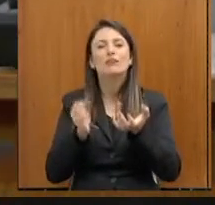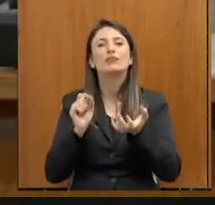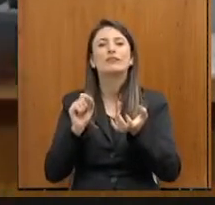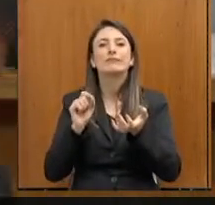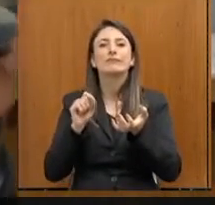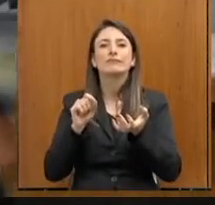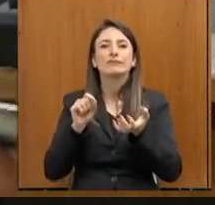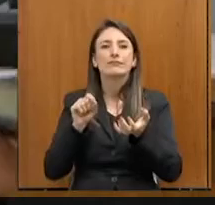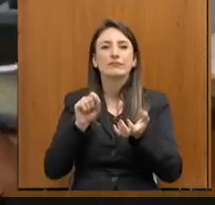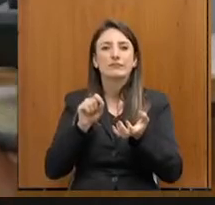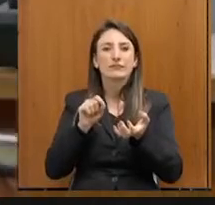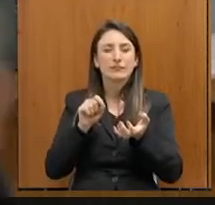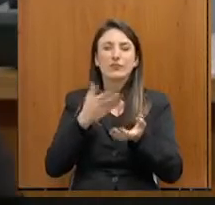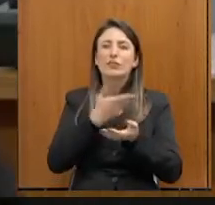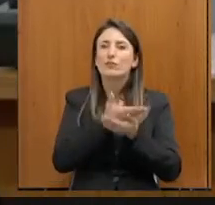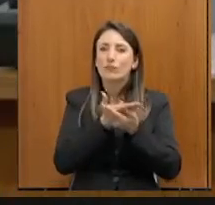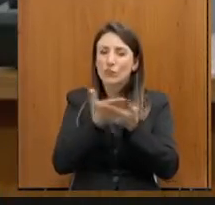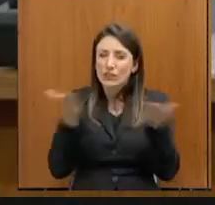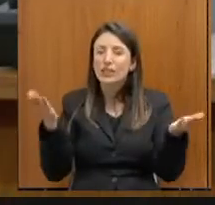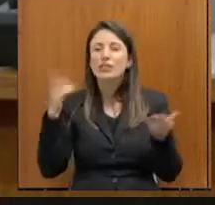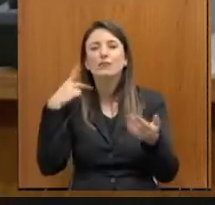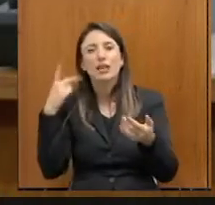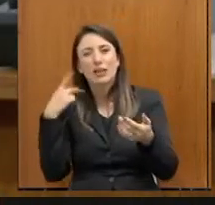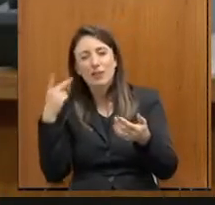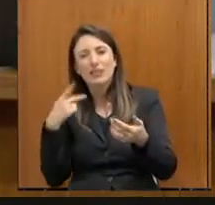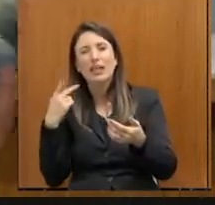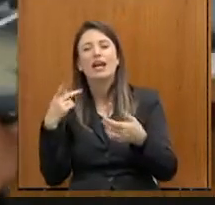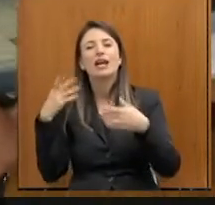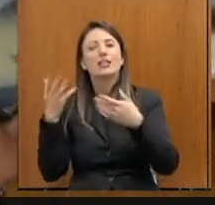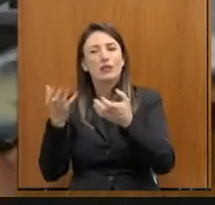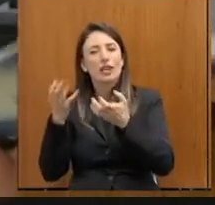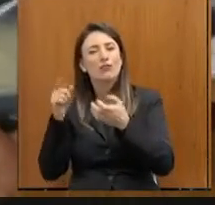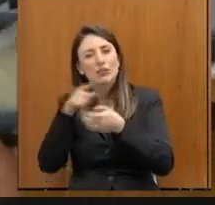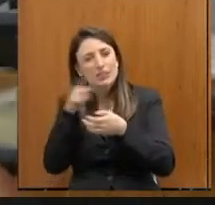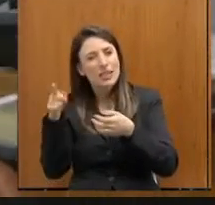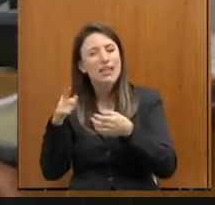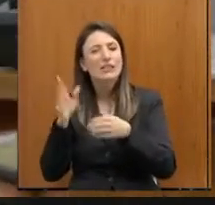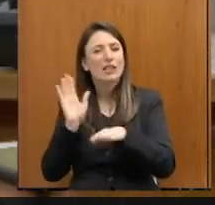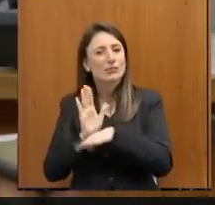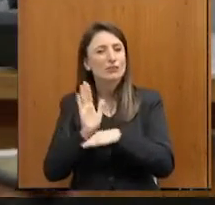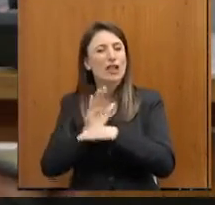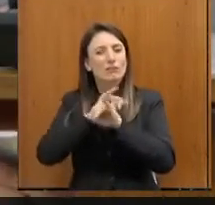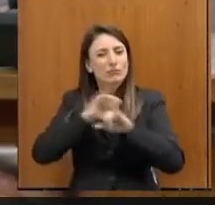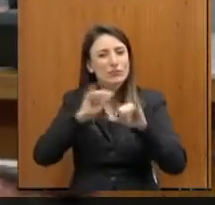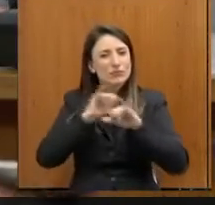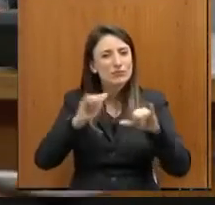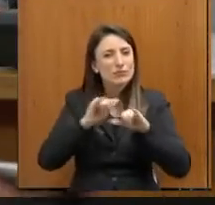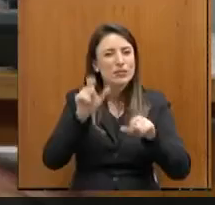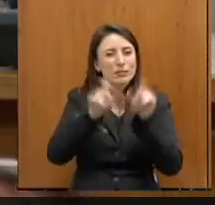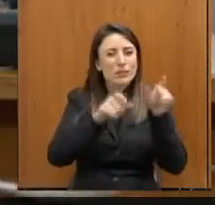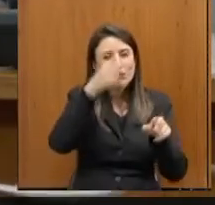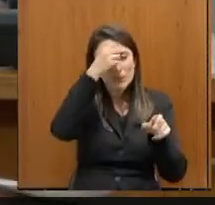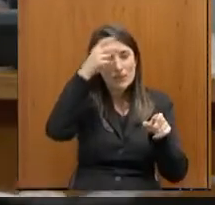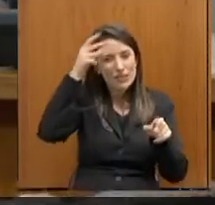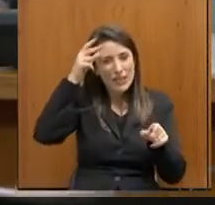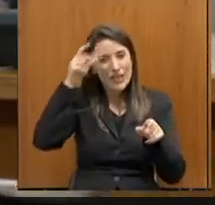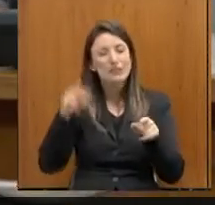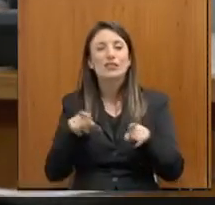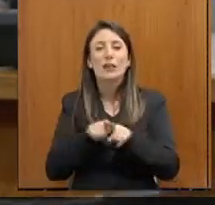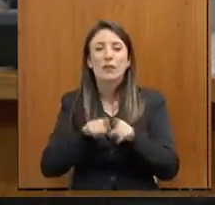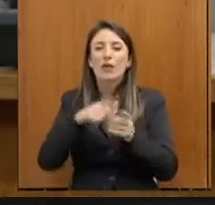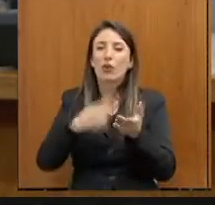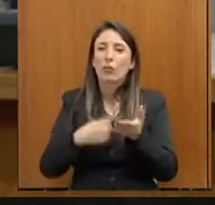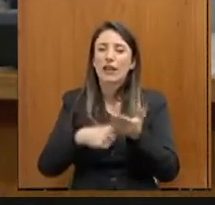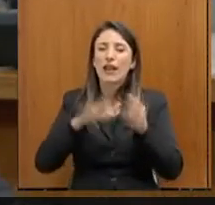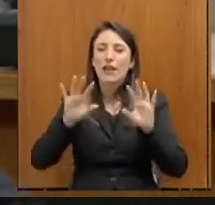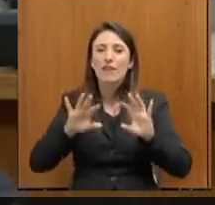sensibilizado por meio dos Senhores parlamentares a sua base de prefeito e quem sabe cada vez mais eventos coletivos como teremos